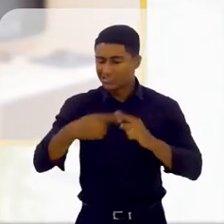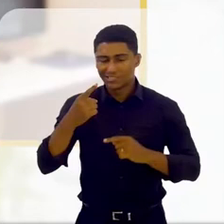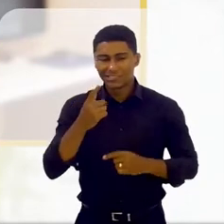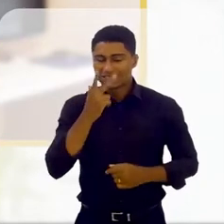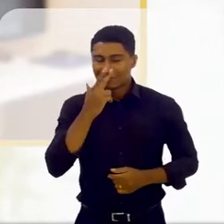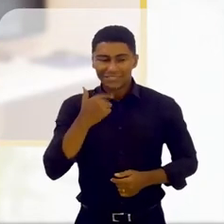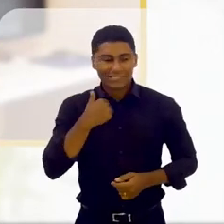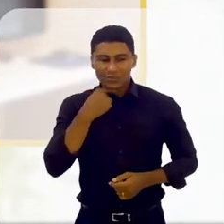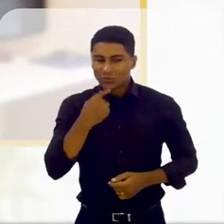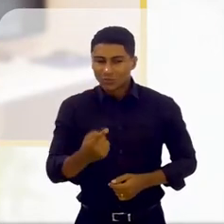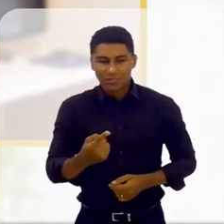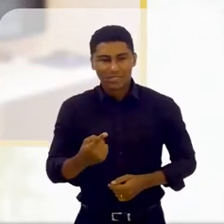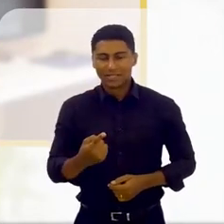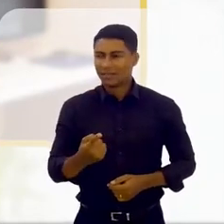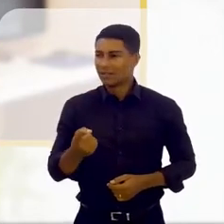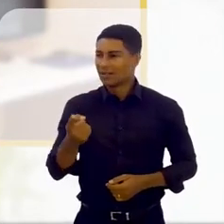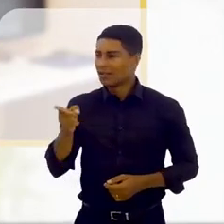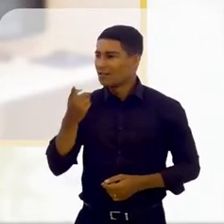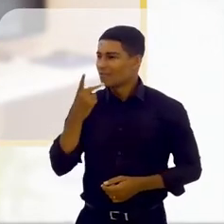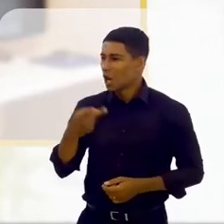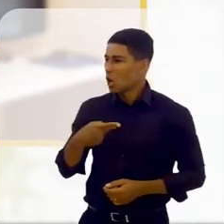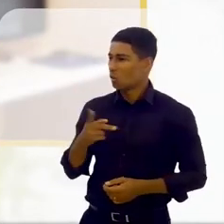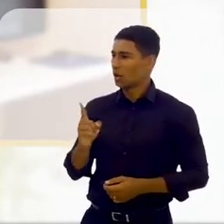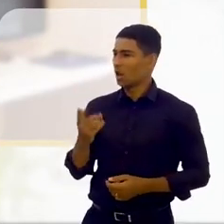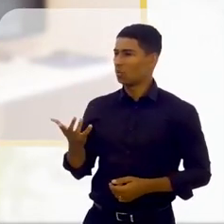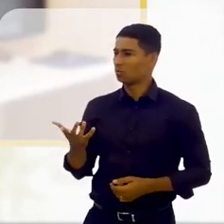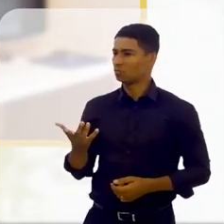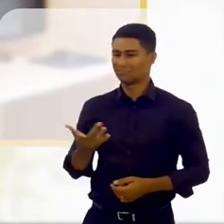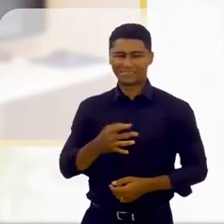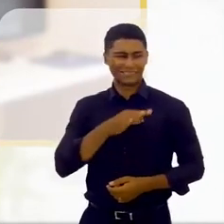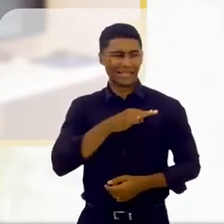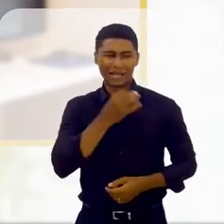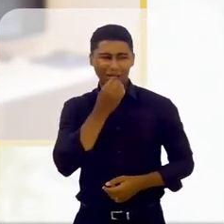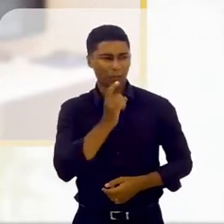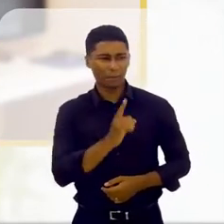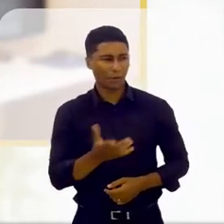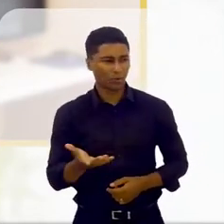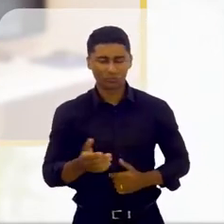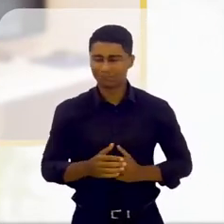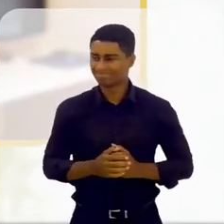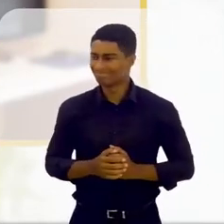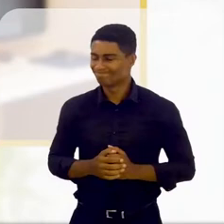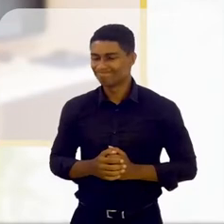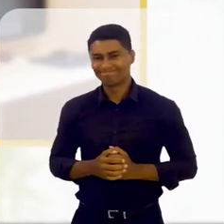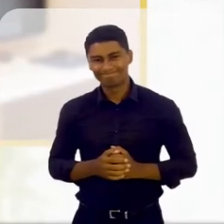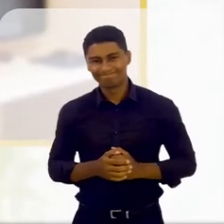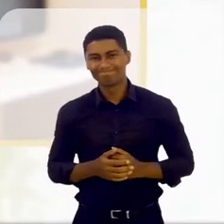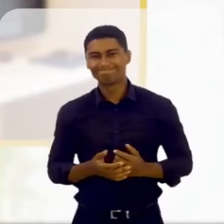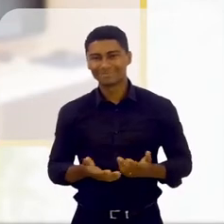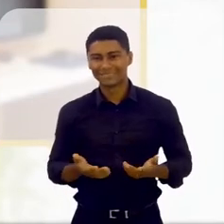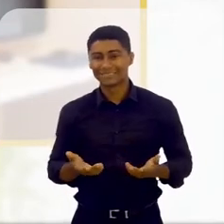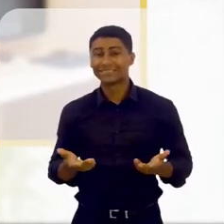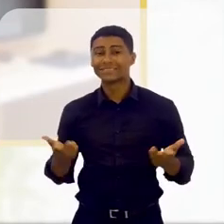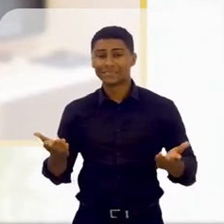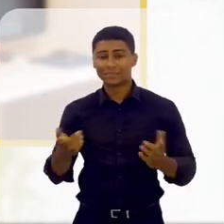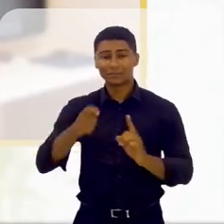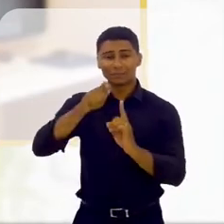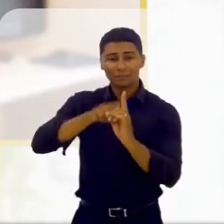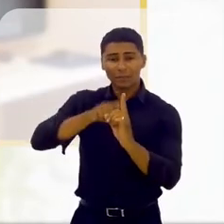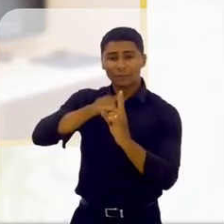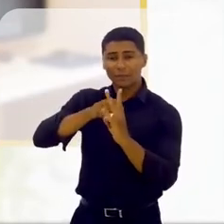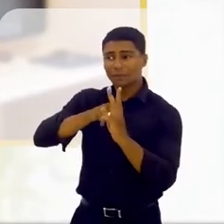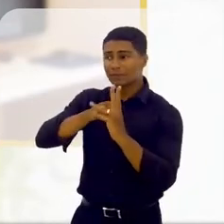dando certo, ganhei um Tá normal. não, o cachê não tá bacana. Poxa, esses